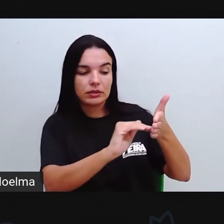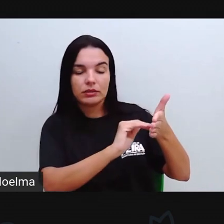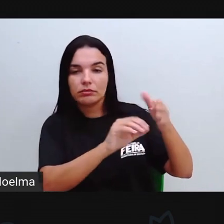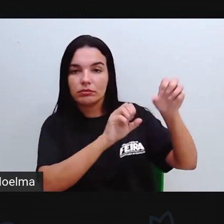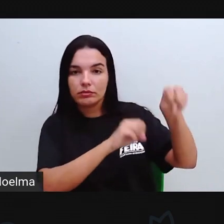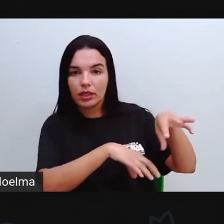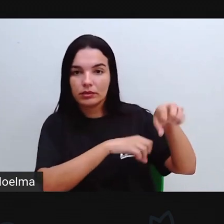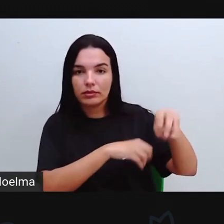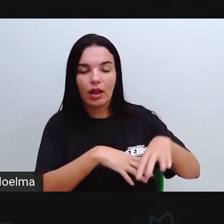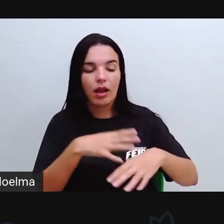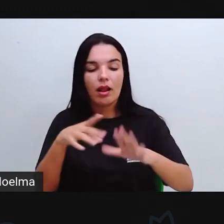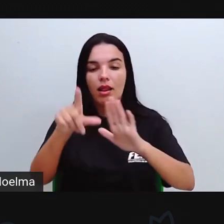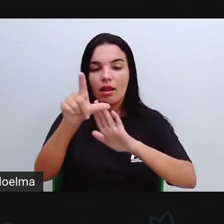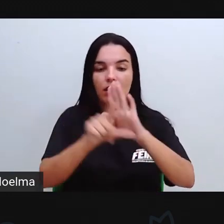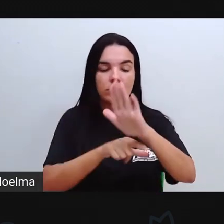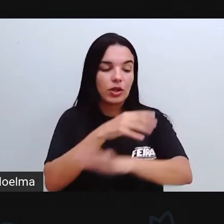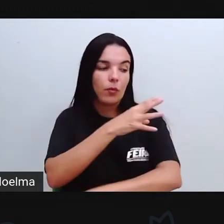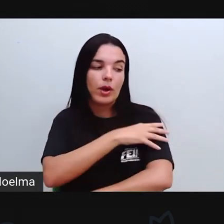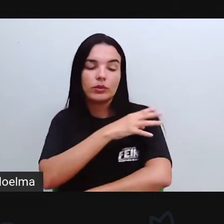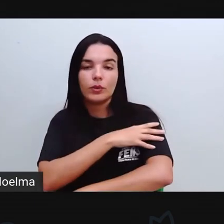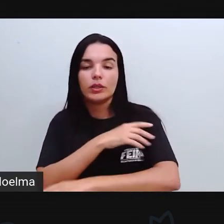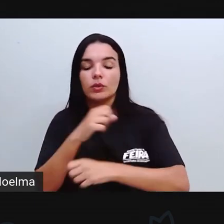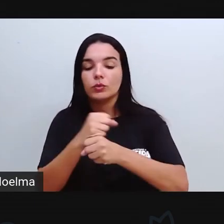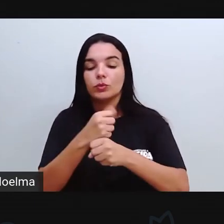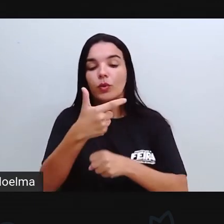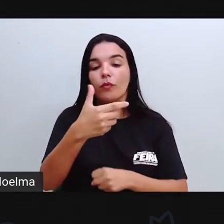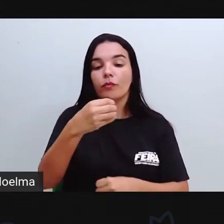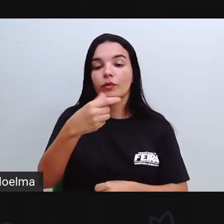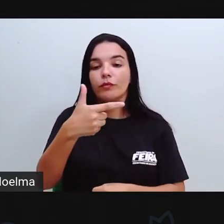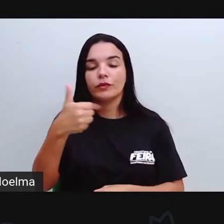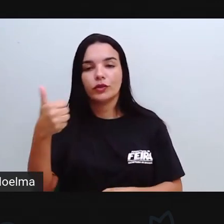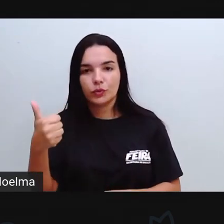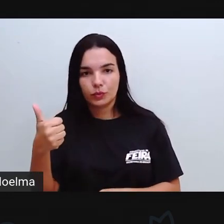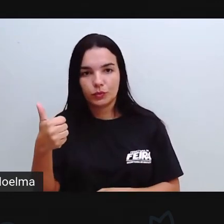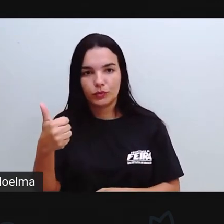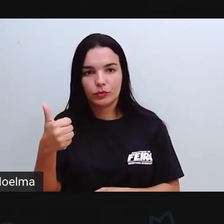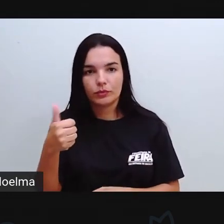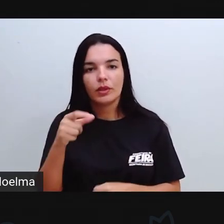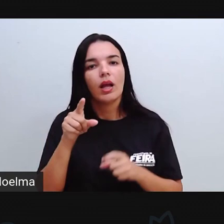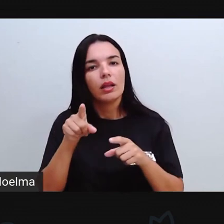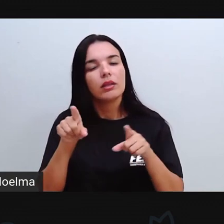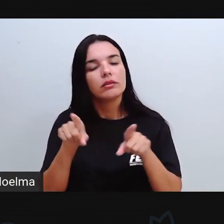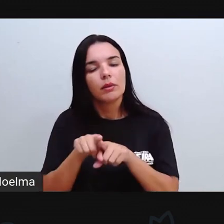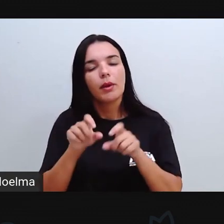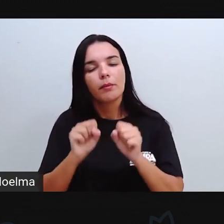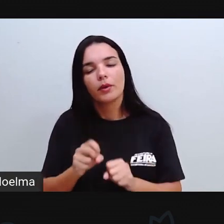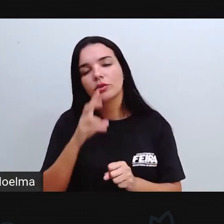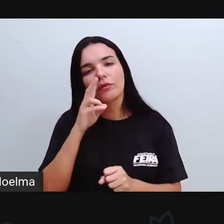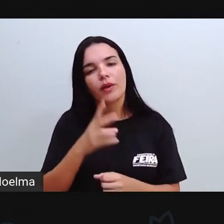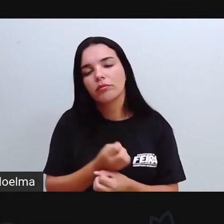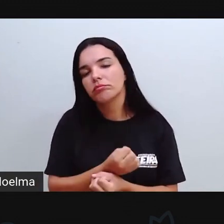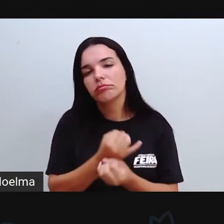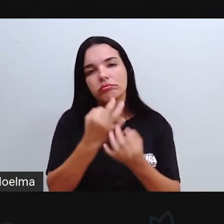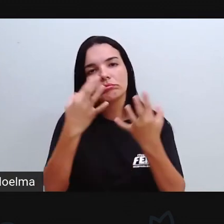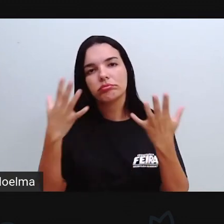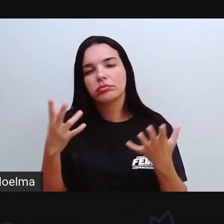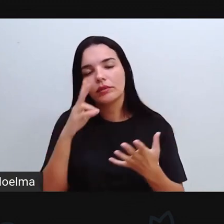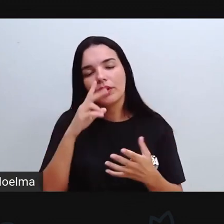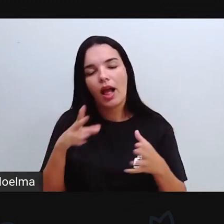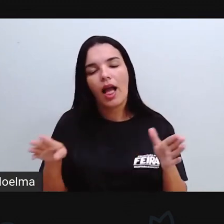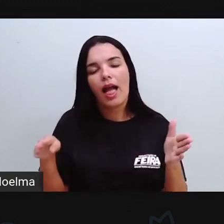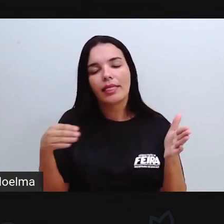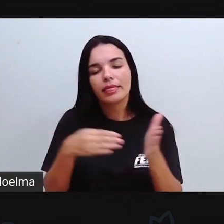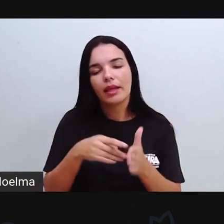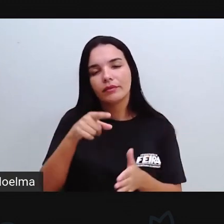ano 2021, certo? Ano letivo 2021. E podem assistir quantas vezes vocês acharem necessárias até que